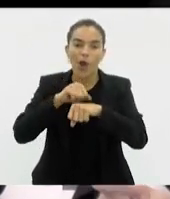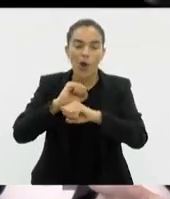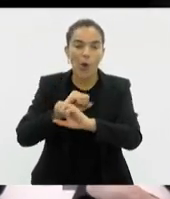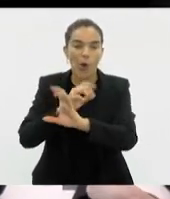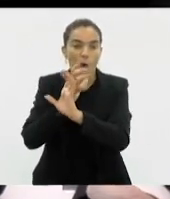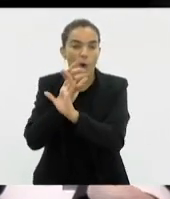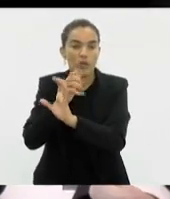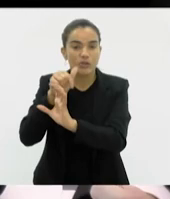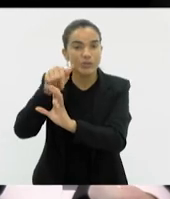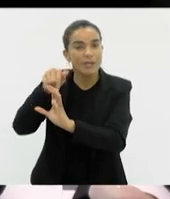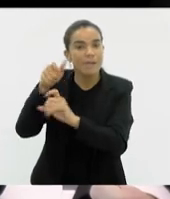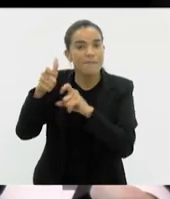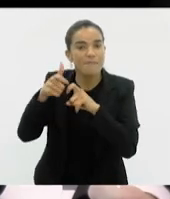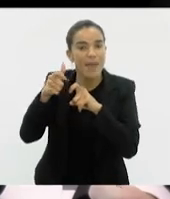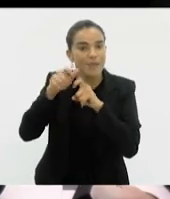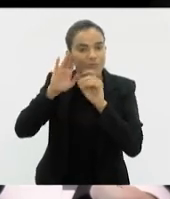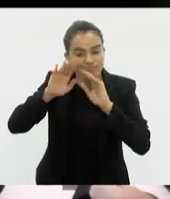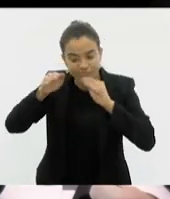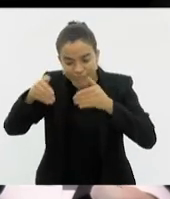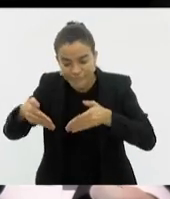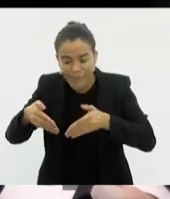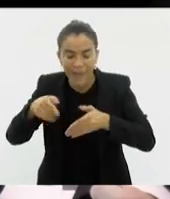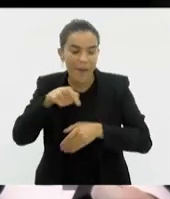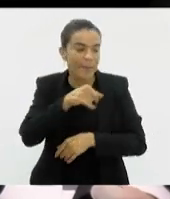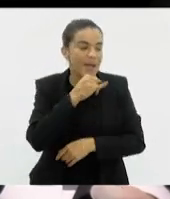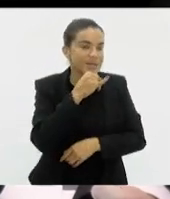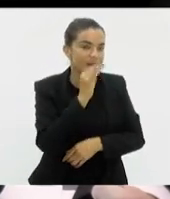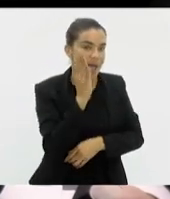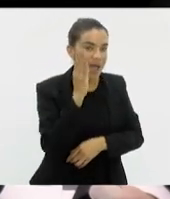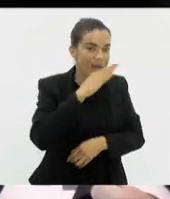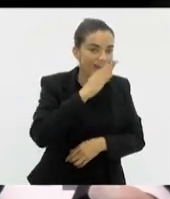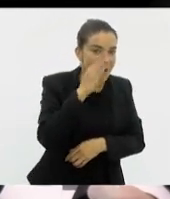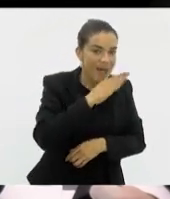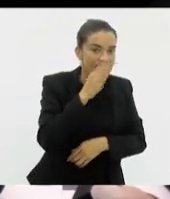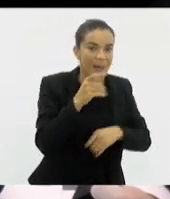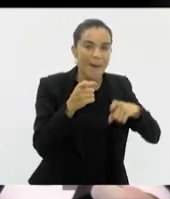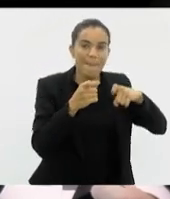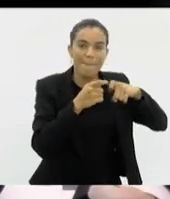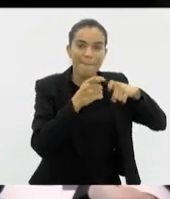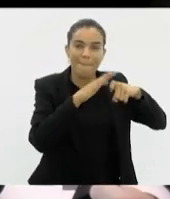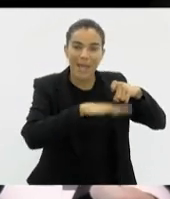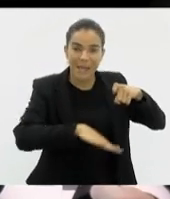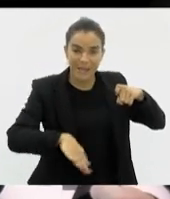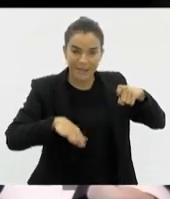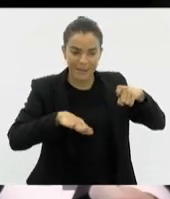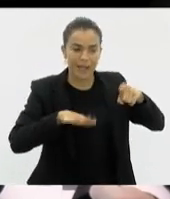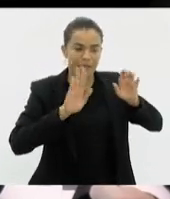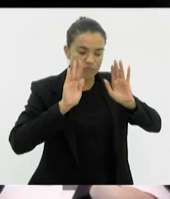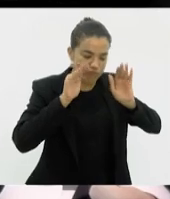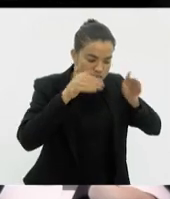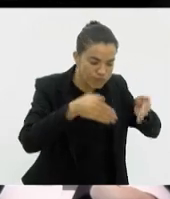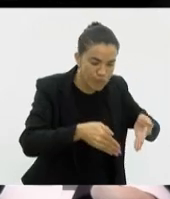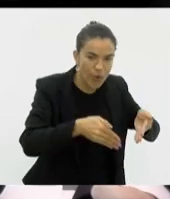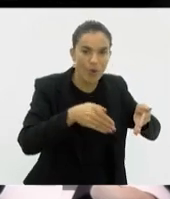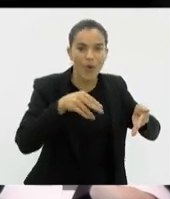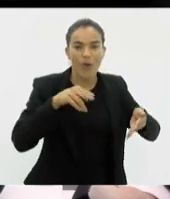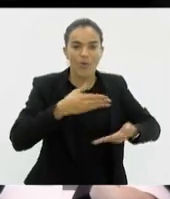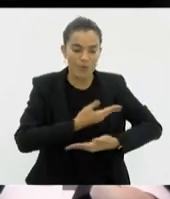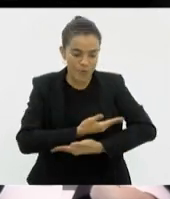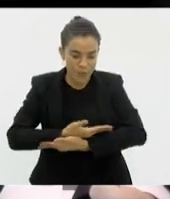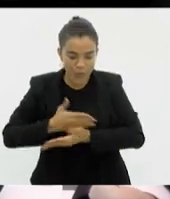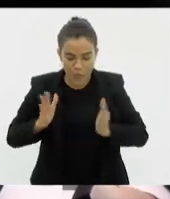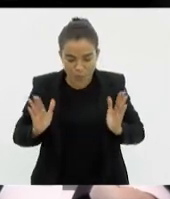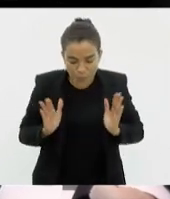um ortopedista. No serviço da urgência de pediatria, que seja um médico pediatra, um